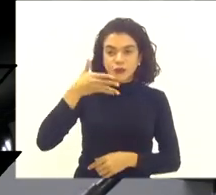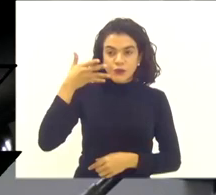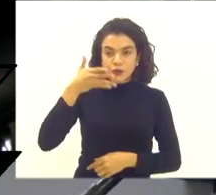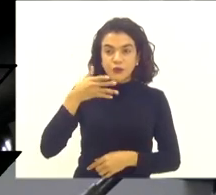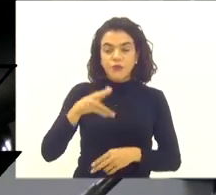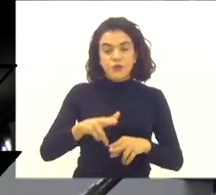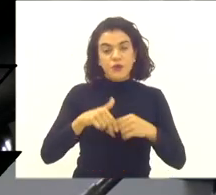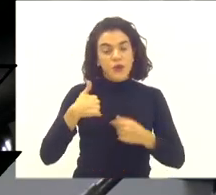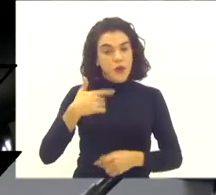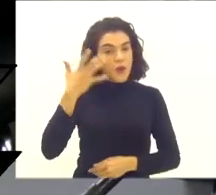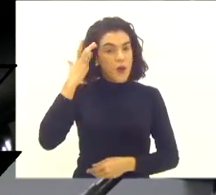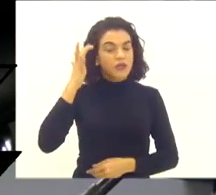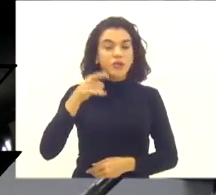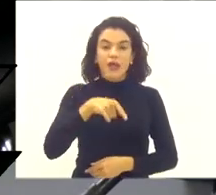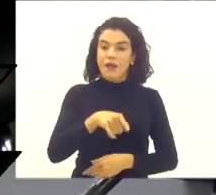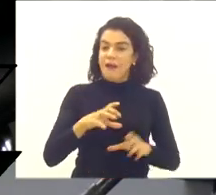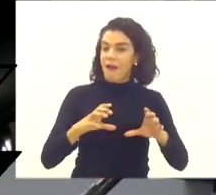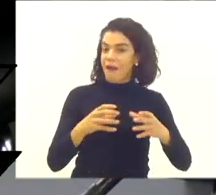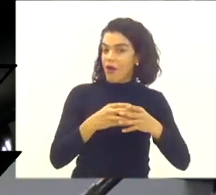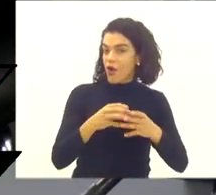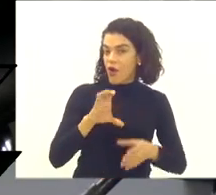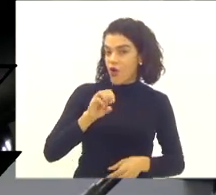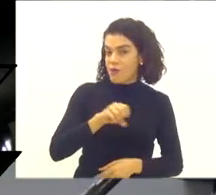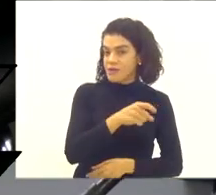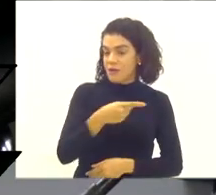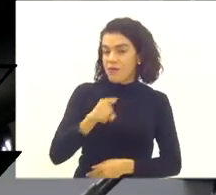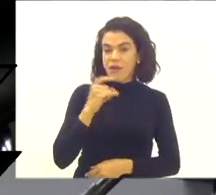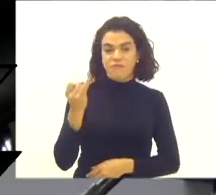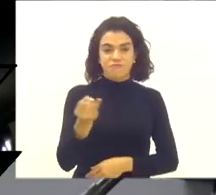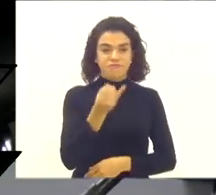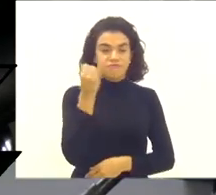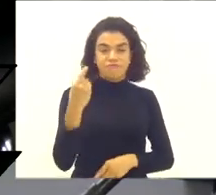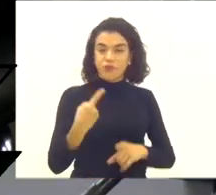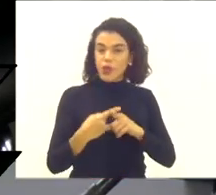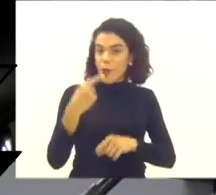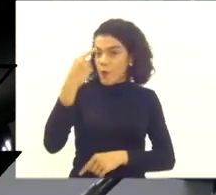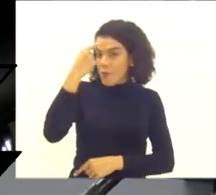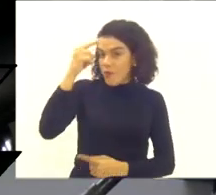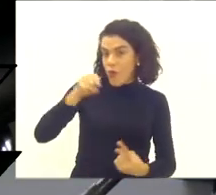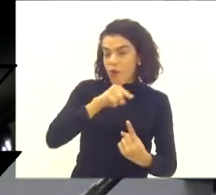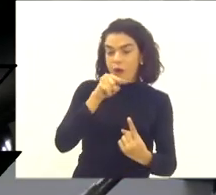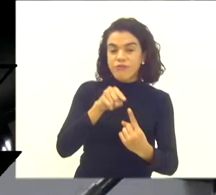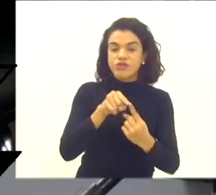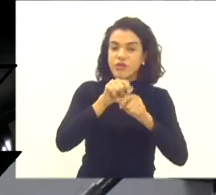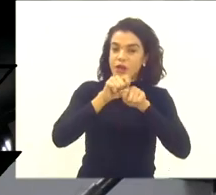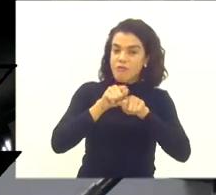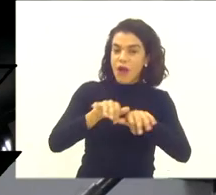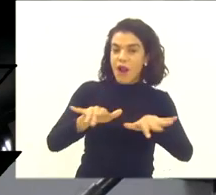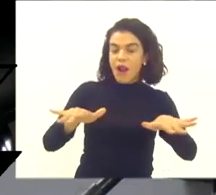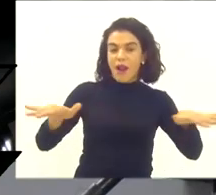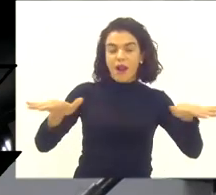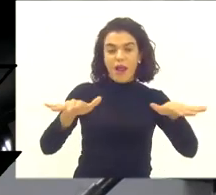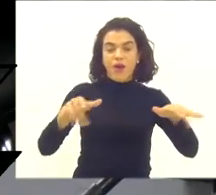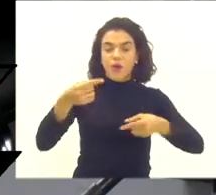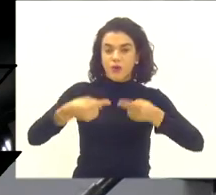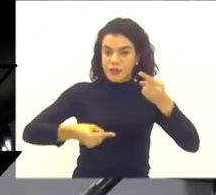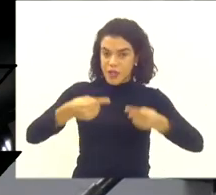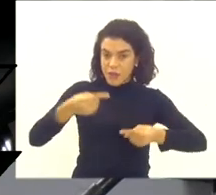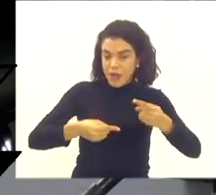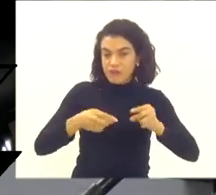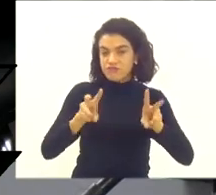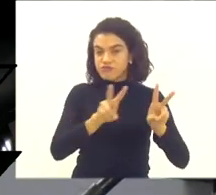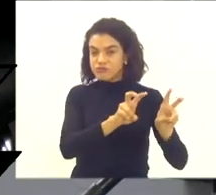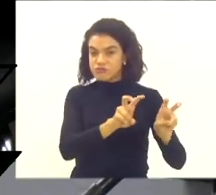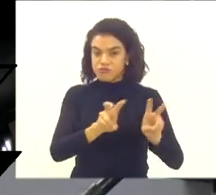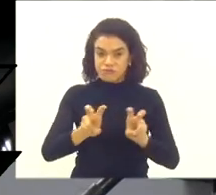acho que essa comissão é bem importante porque a ideia é você disseminar também né ampliar o debate sobre